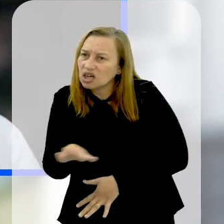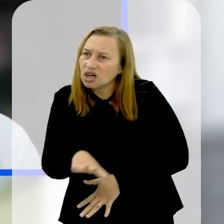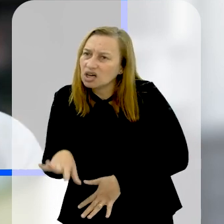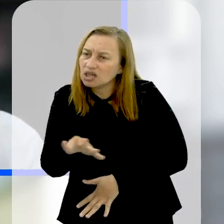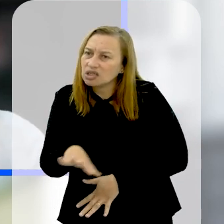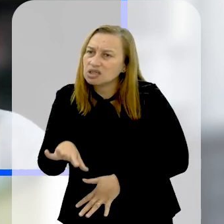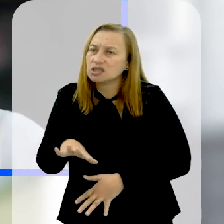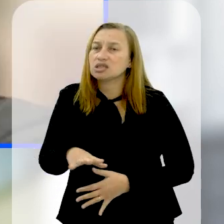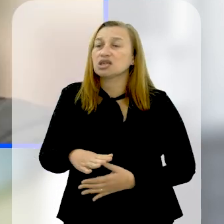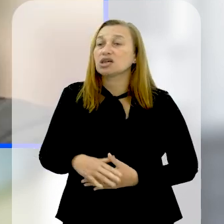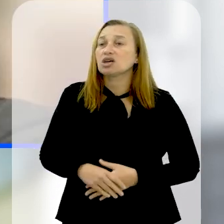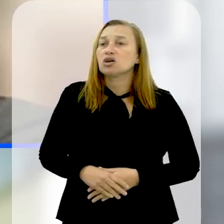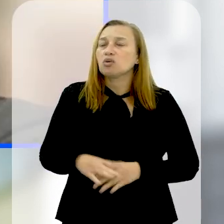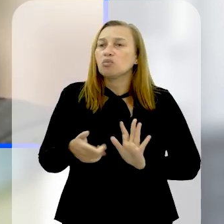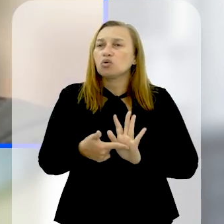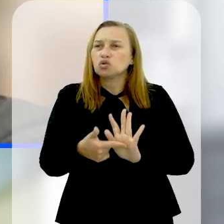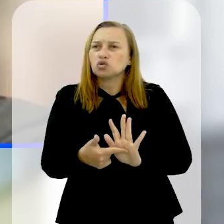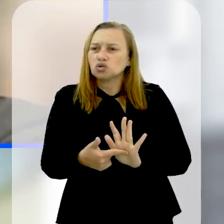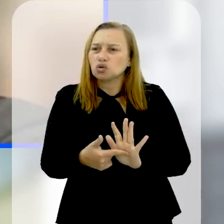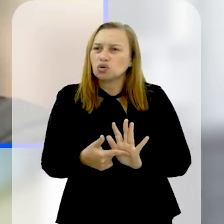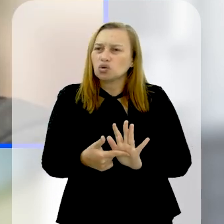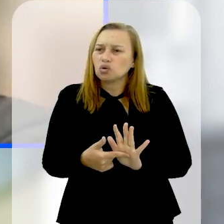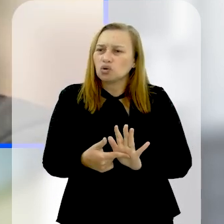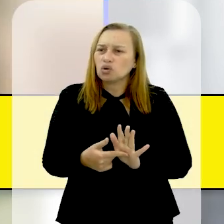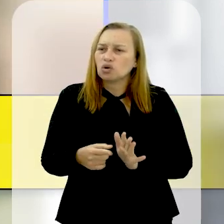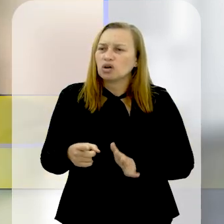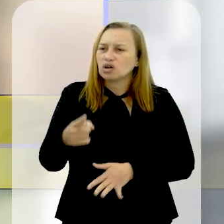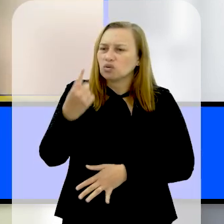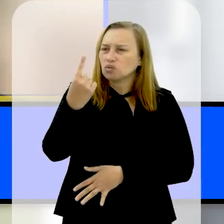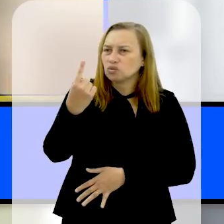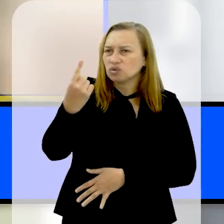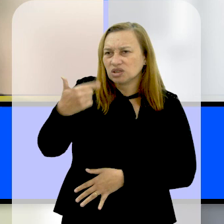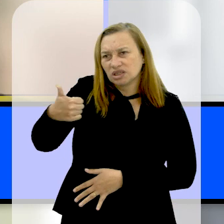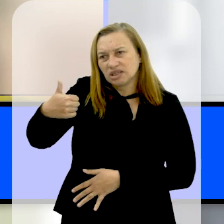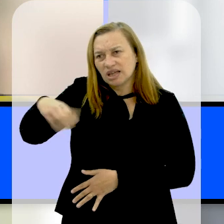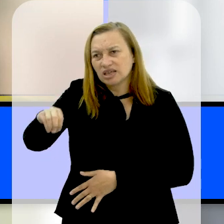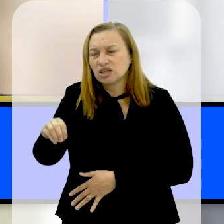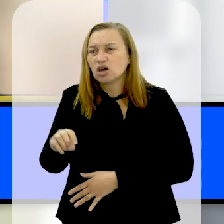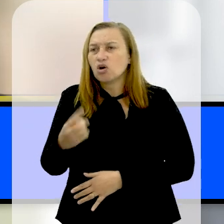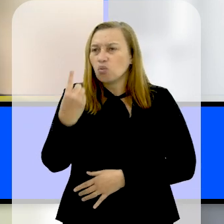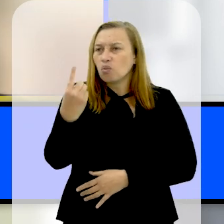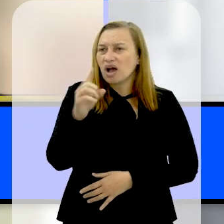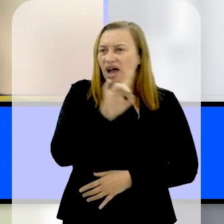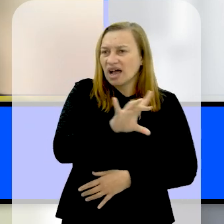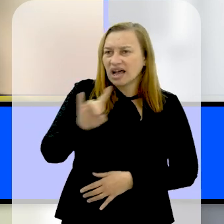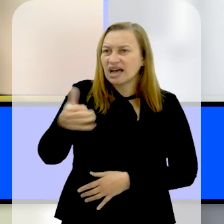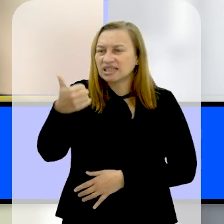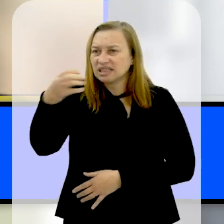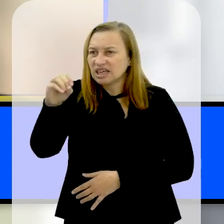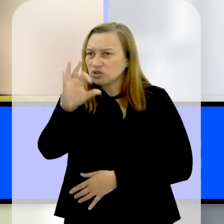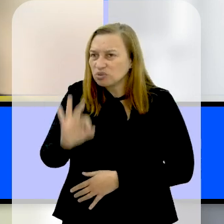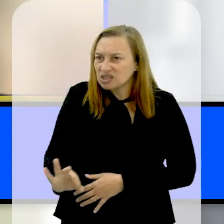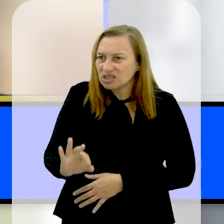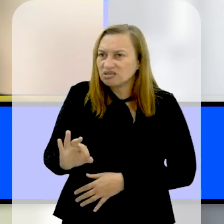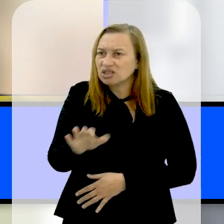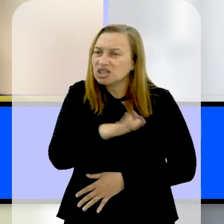Infância, a gente identificou que 1/10 das crianças com menos de 5 anos, uma em cada 10%,